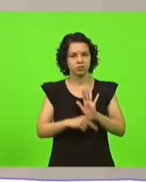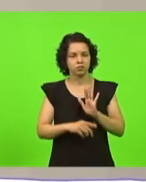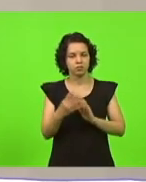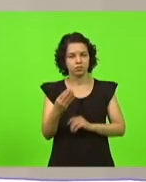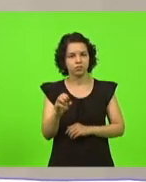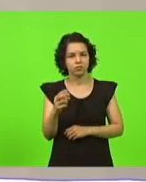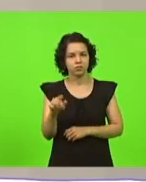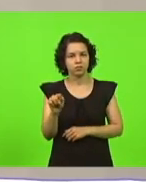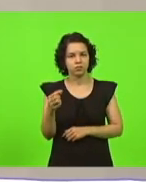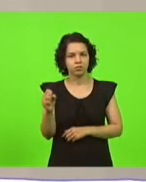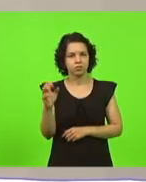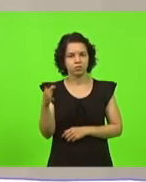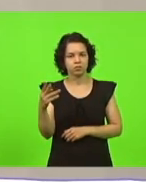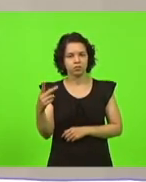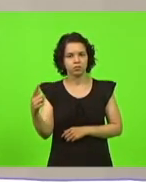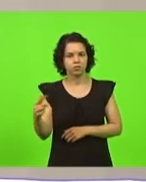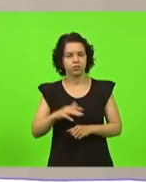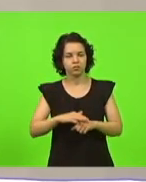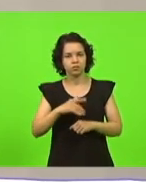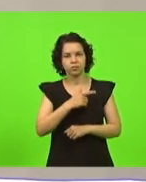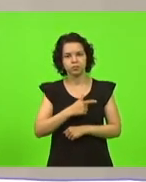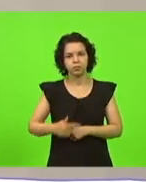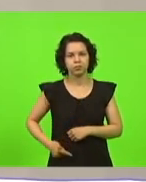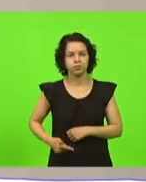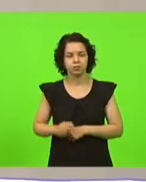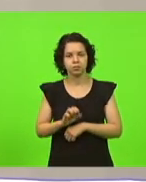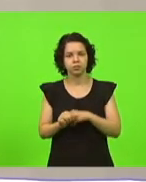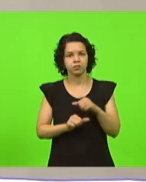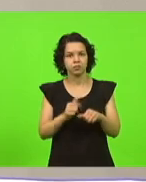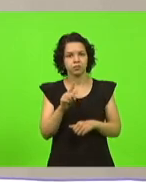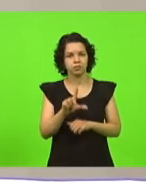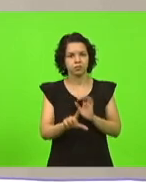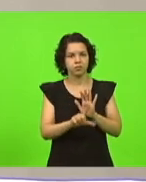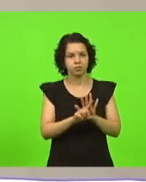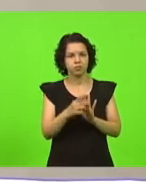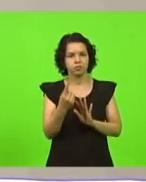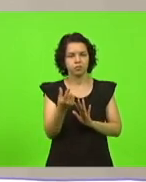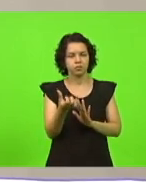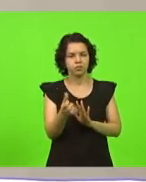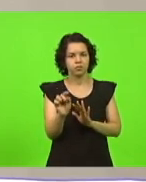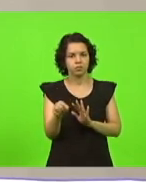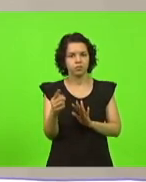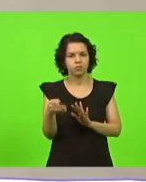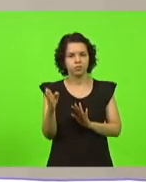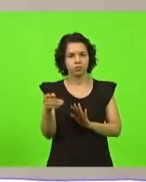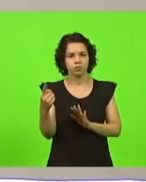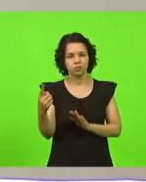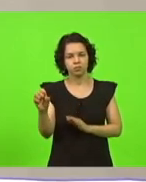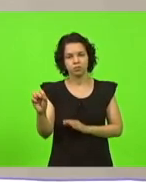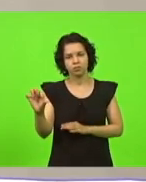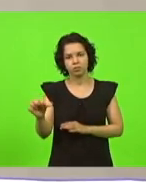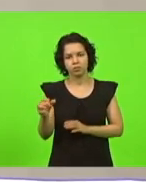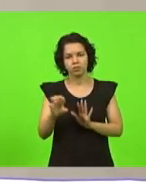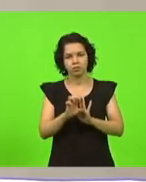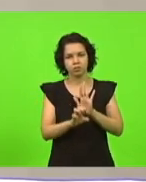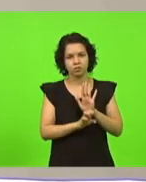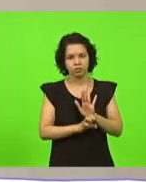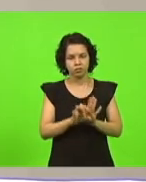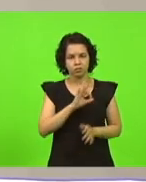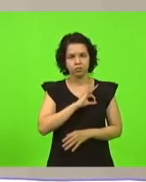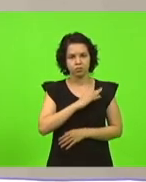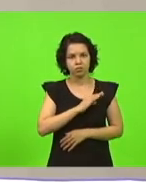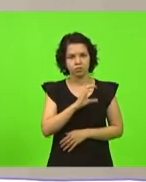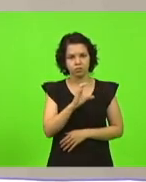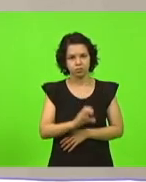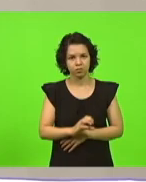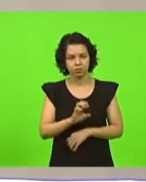457.8/2021, autor Governo do Estado. Altera a Lei 6.843, de 1986, que dispõe sobre o Estatuto da Polícia Civil do Estado de Santa Catarina e estabelece